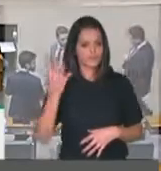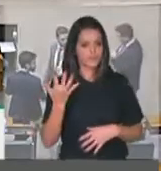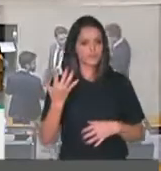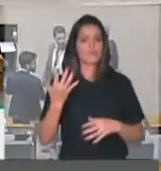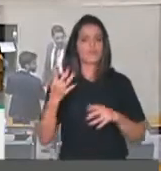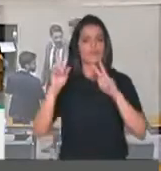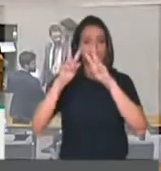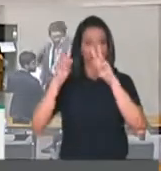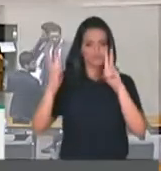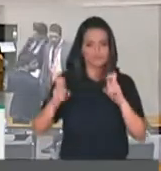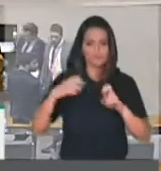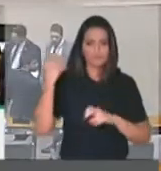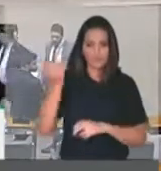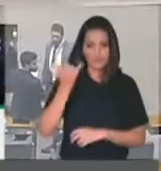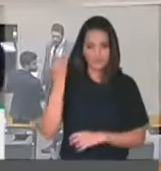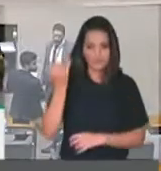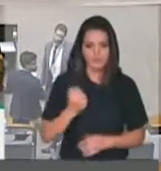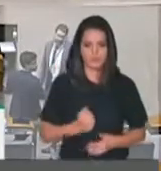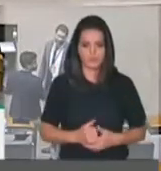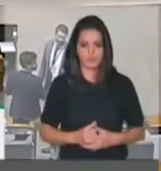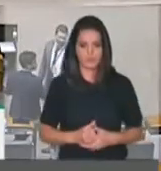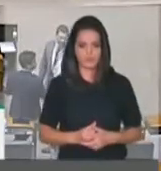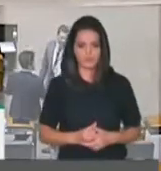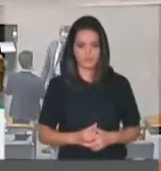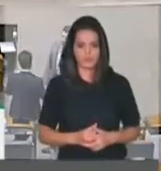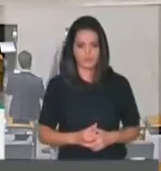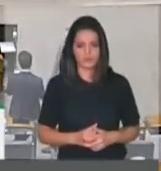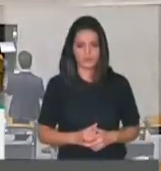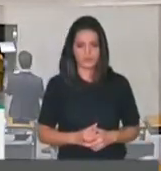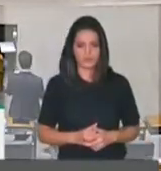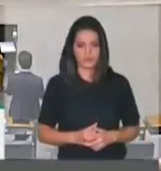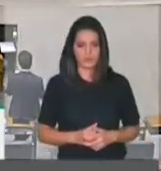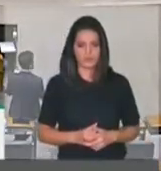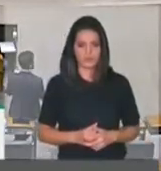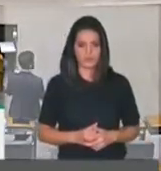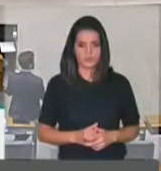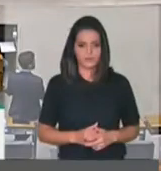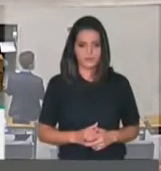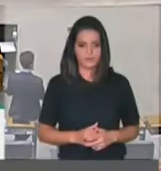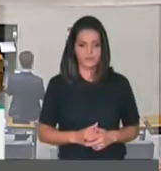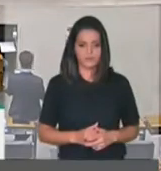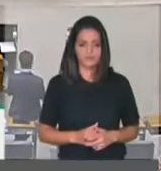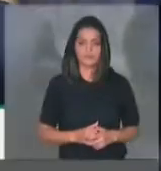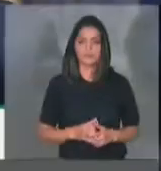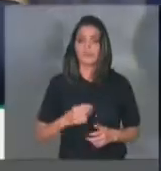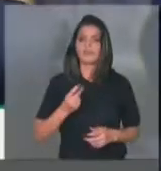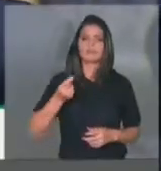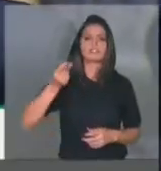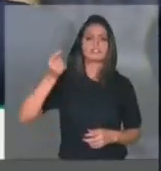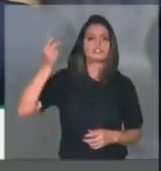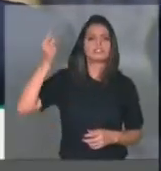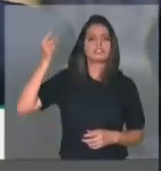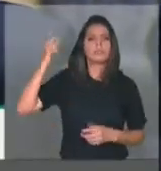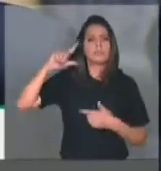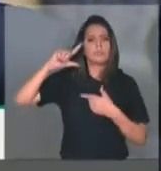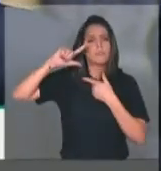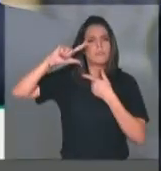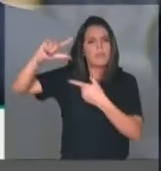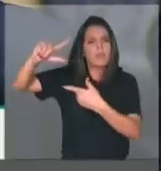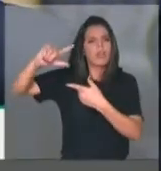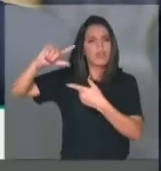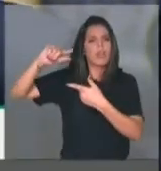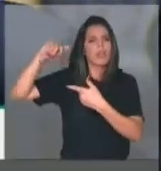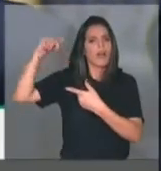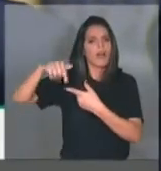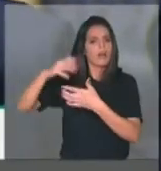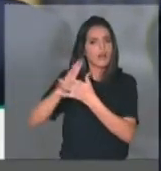extremamente importante. Vamos deixar as condições medievais de saneamento para trás e vamos entrar finalmente na possibilidade